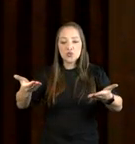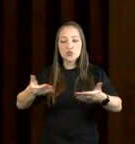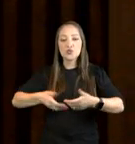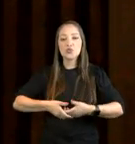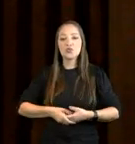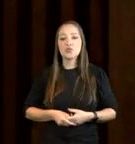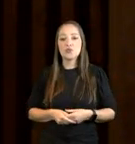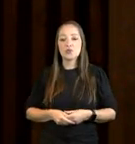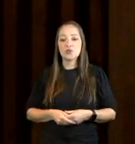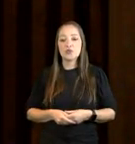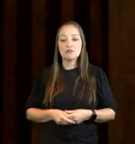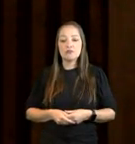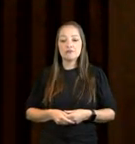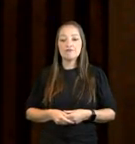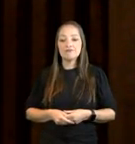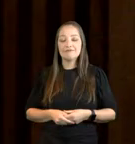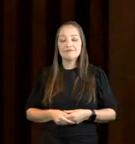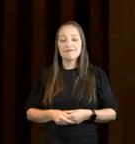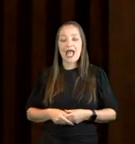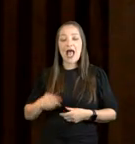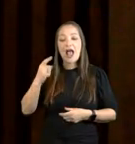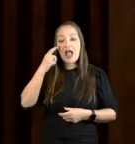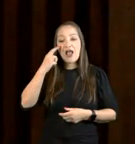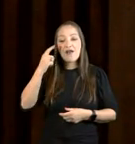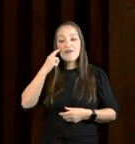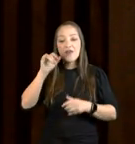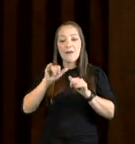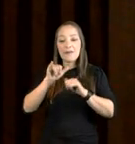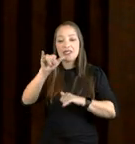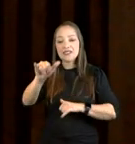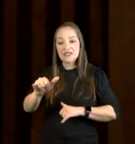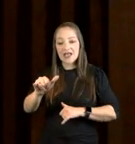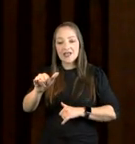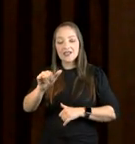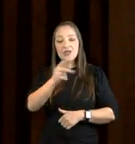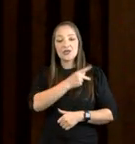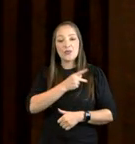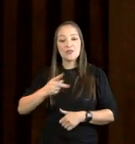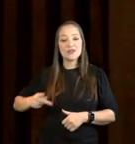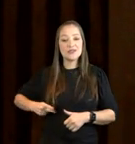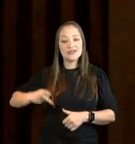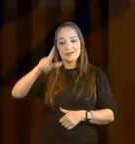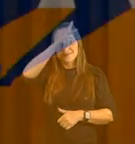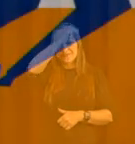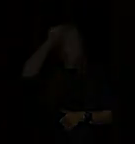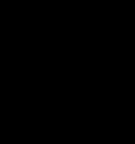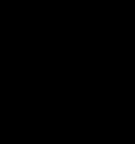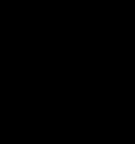convido a todos a assistir uma mensagem do presidente do CREA São Paulo, engenheiro Vinícius Marquesi.